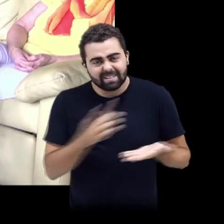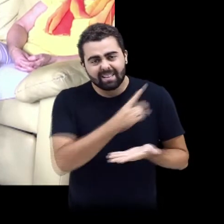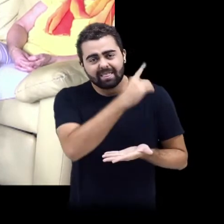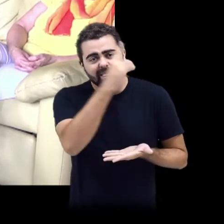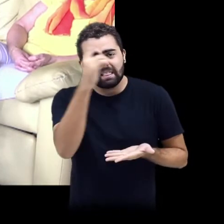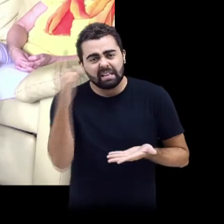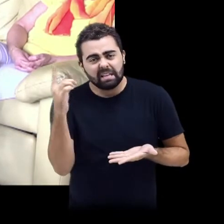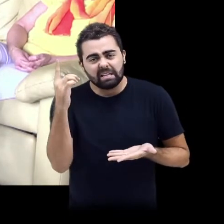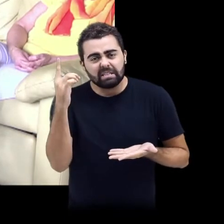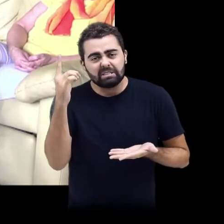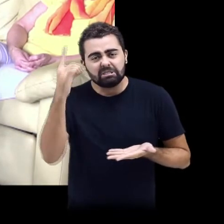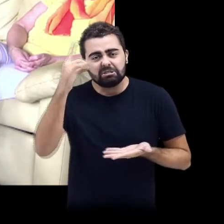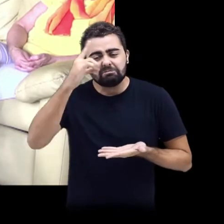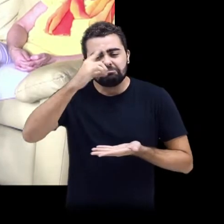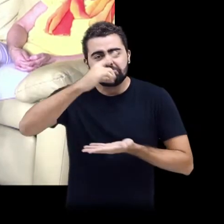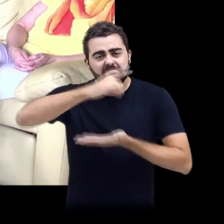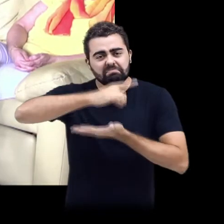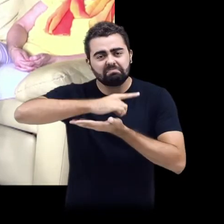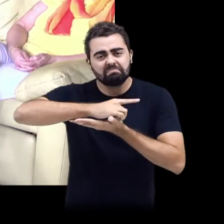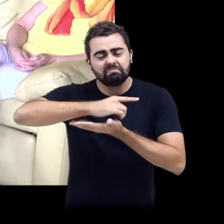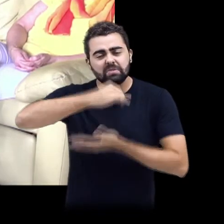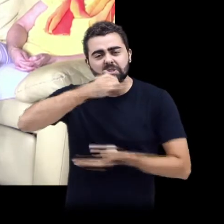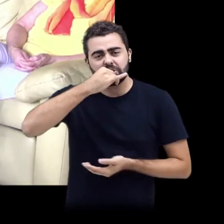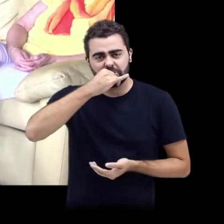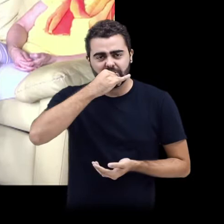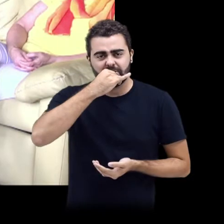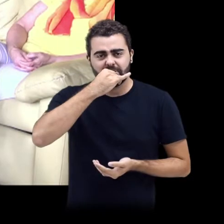tudo parece chorar.